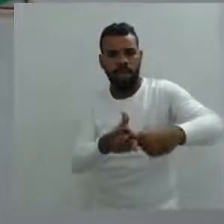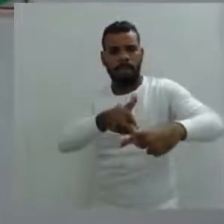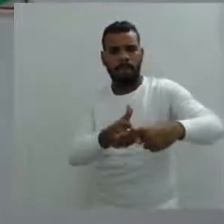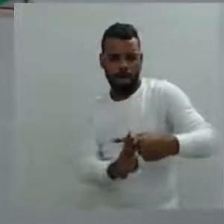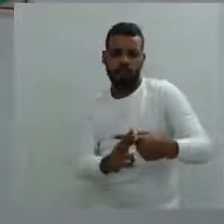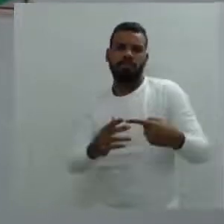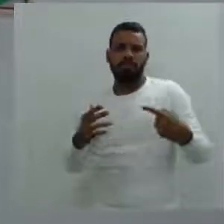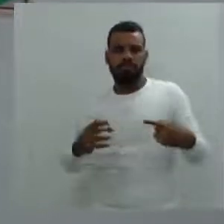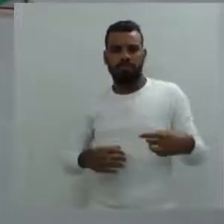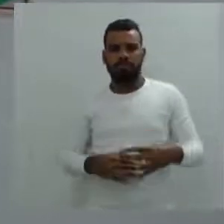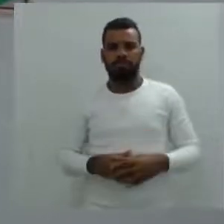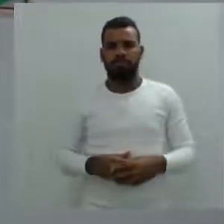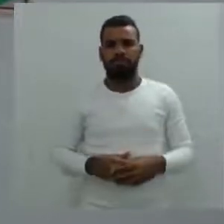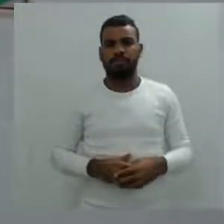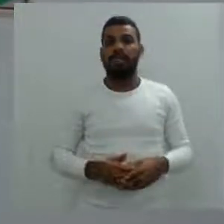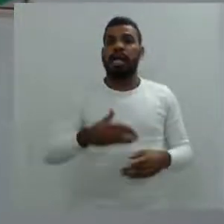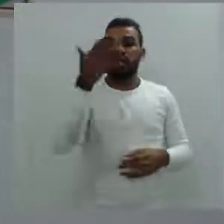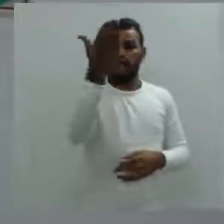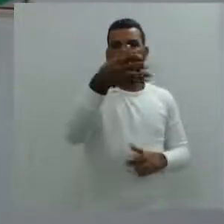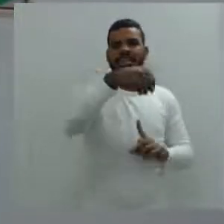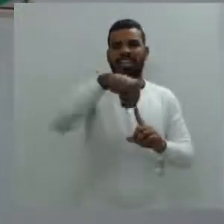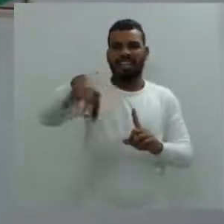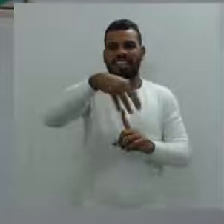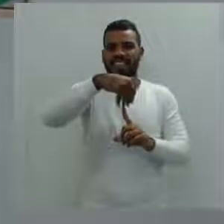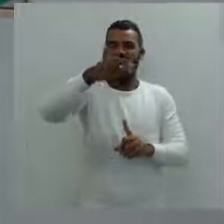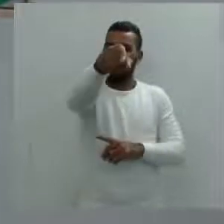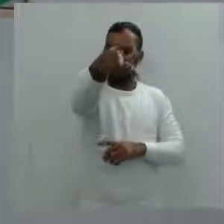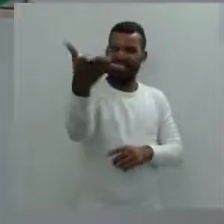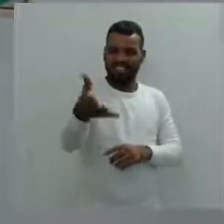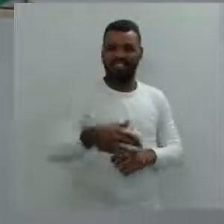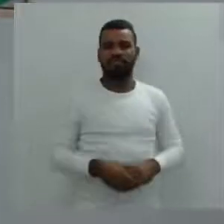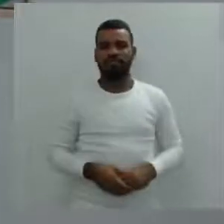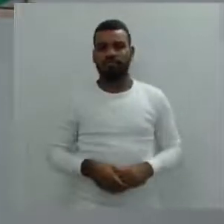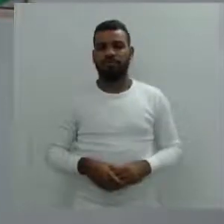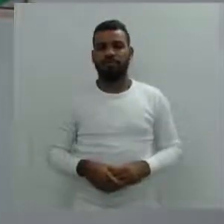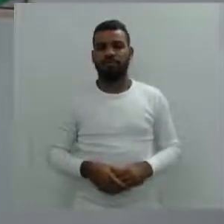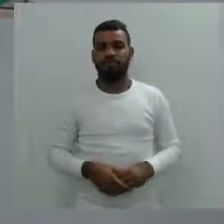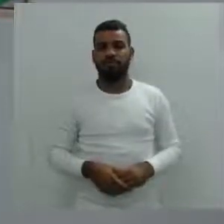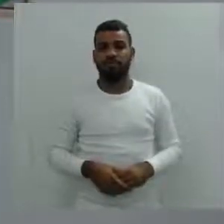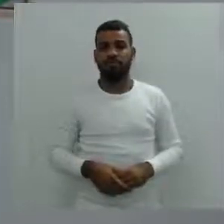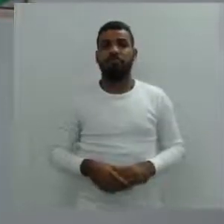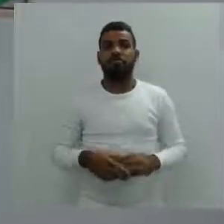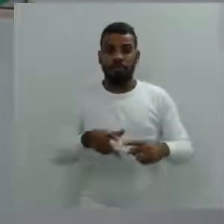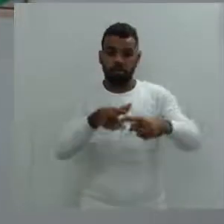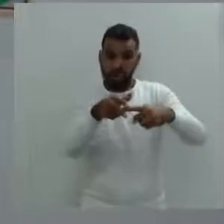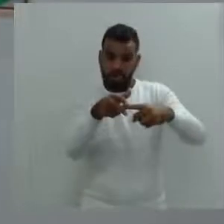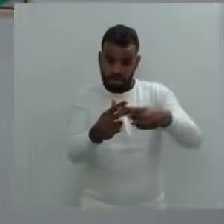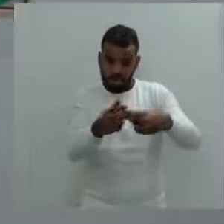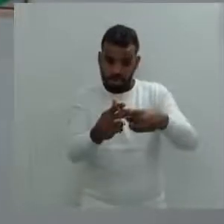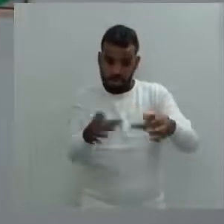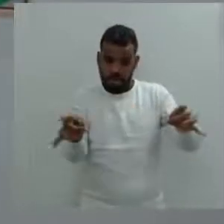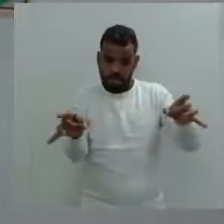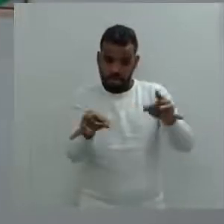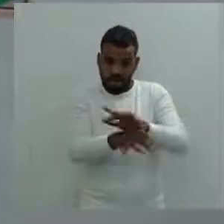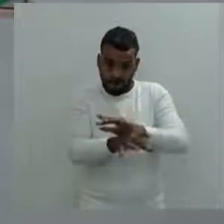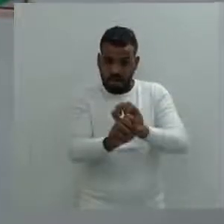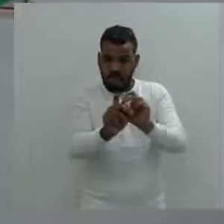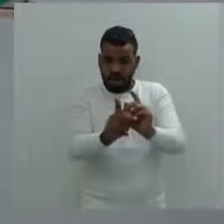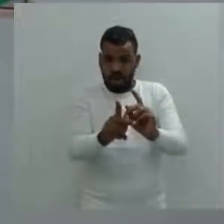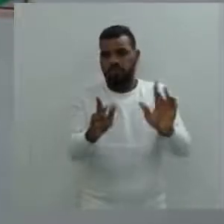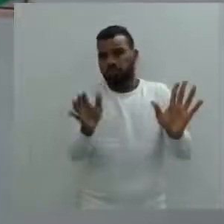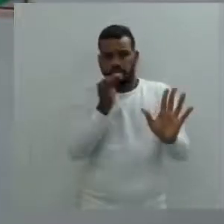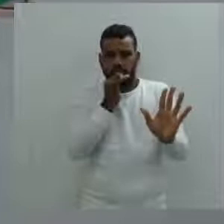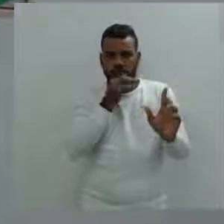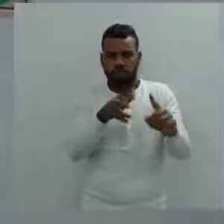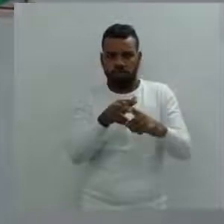a máquina. Isso é um interventor. Vai ter um interventor porque quando ele termina de embalar essas embalagens, por